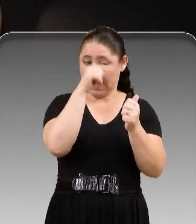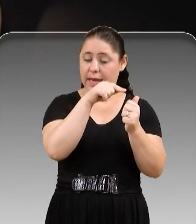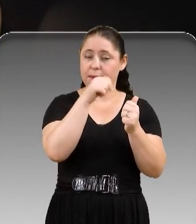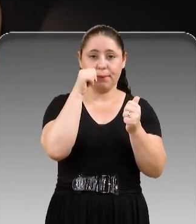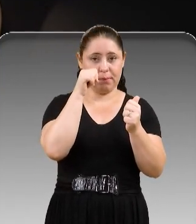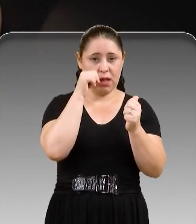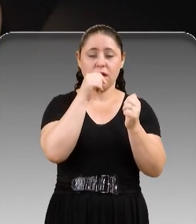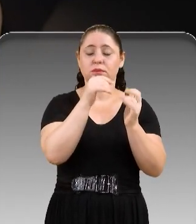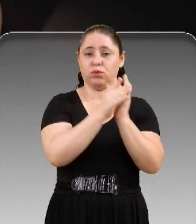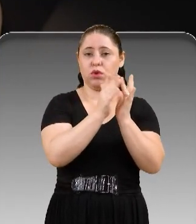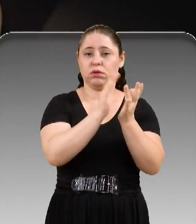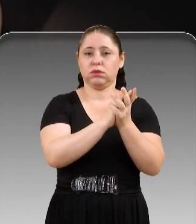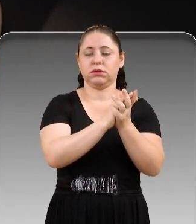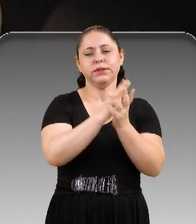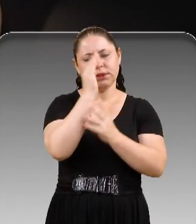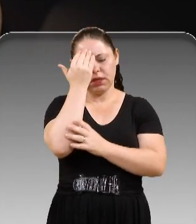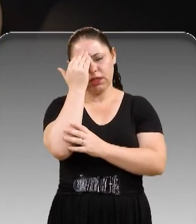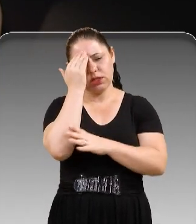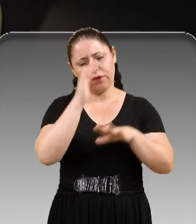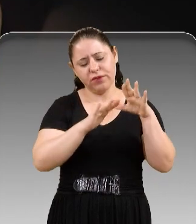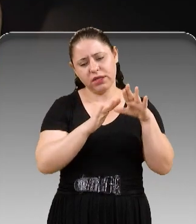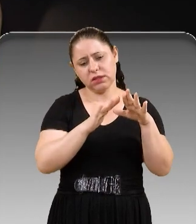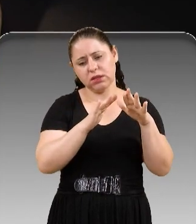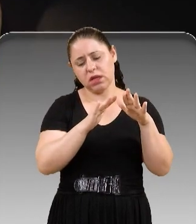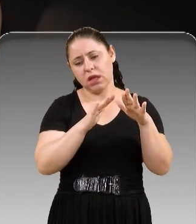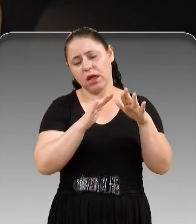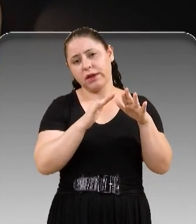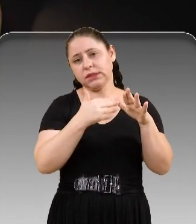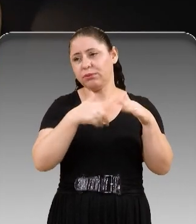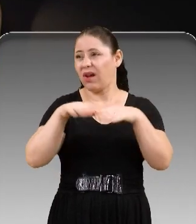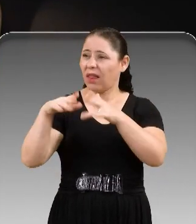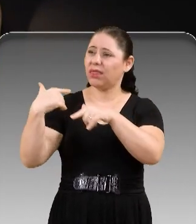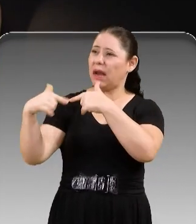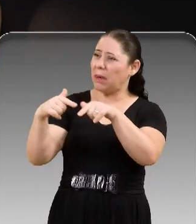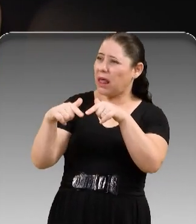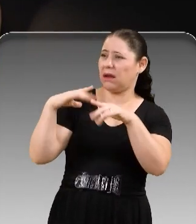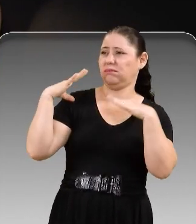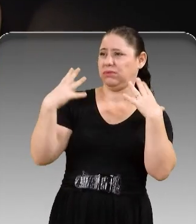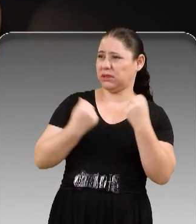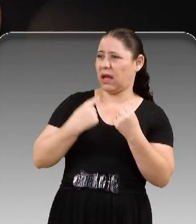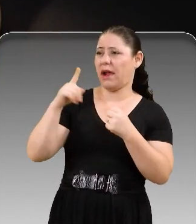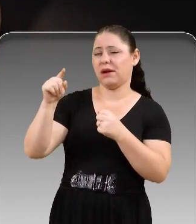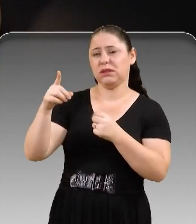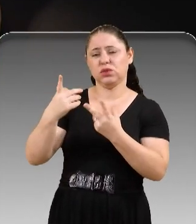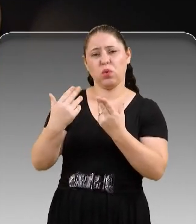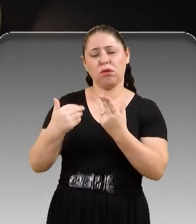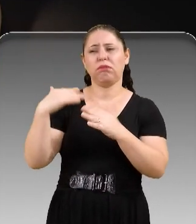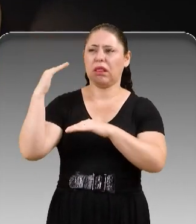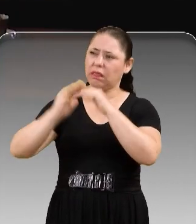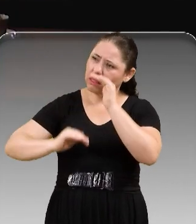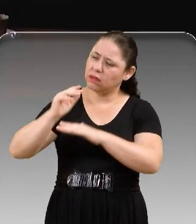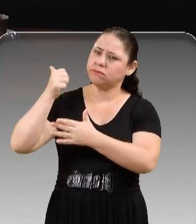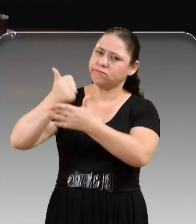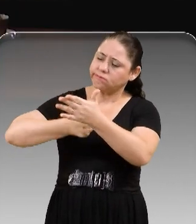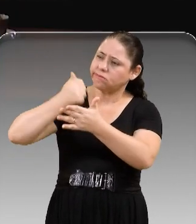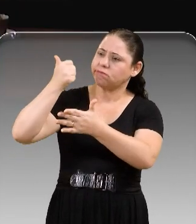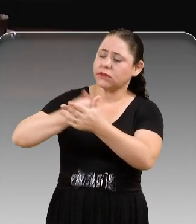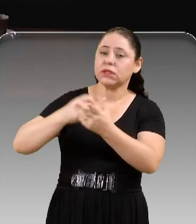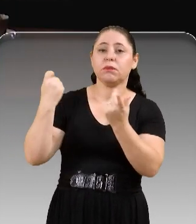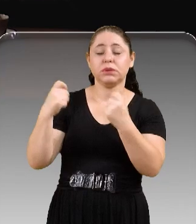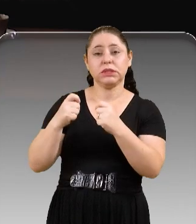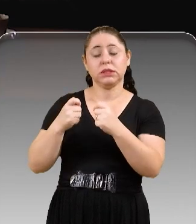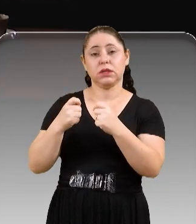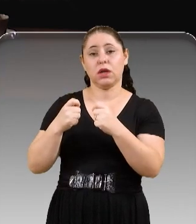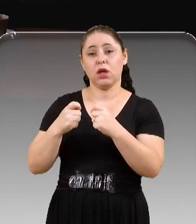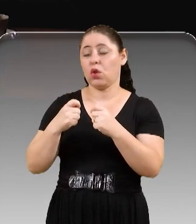entender as ausências que a gente tem no dia a dia nosso, né? A magistratura toma muito tempo, é um sacerdócio. Quem se dedica à magistratura